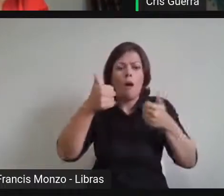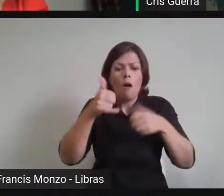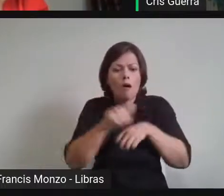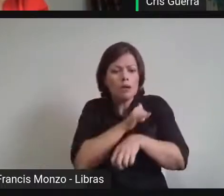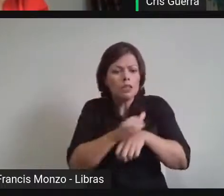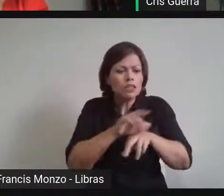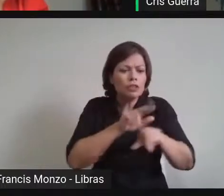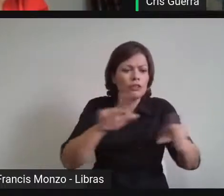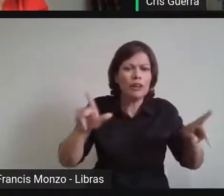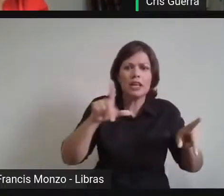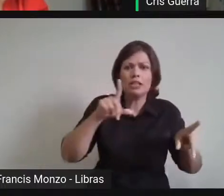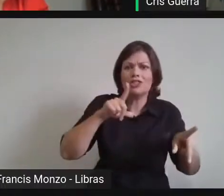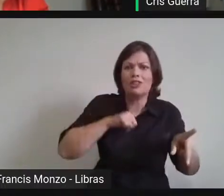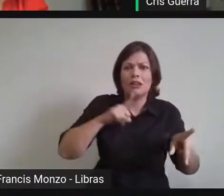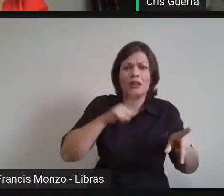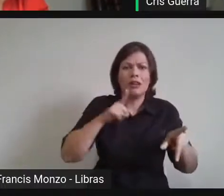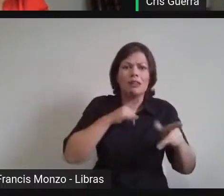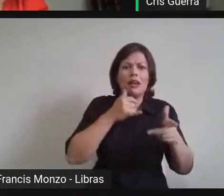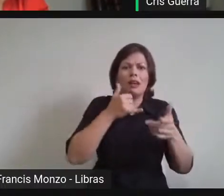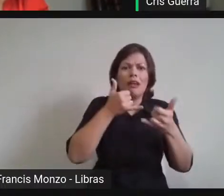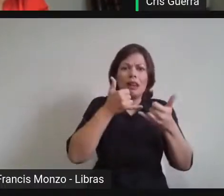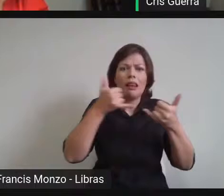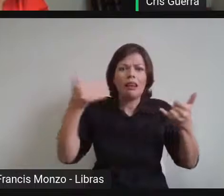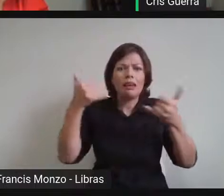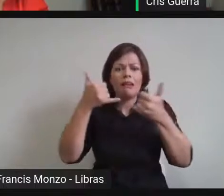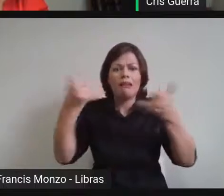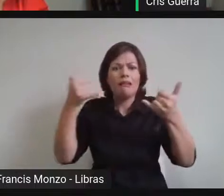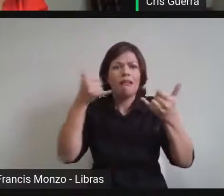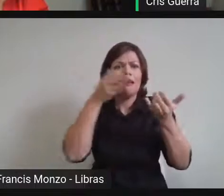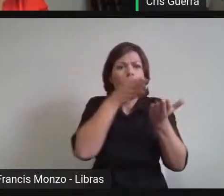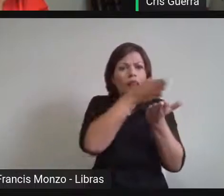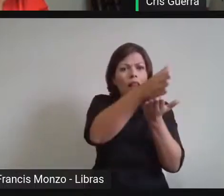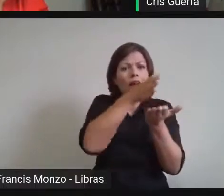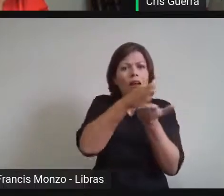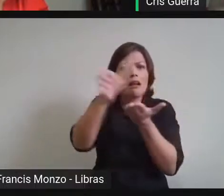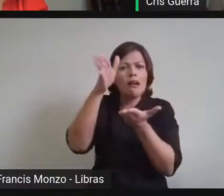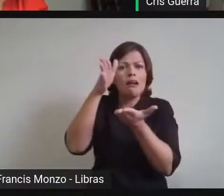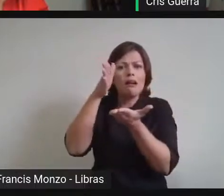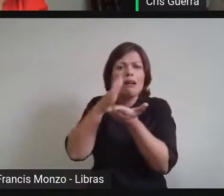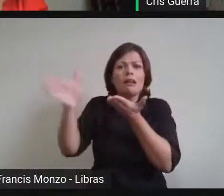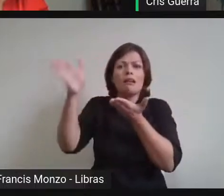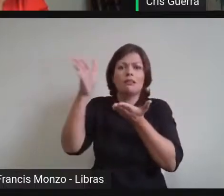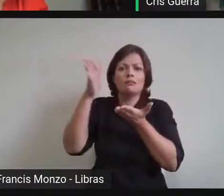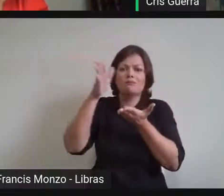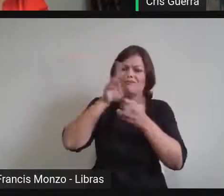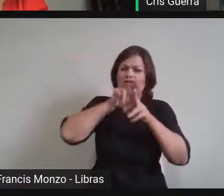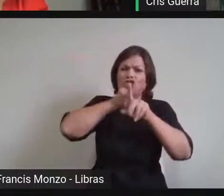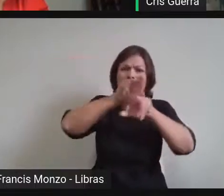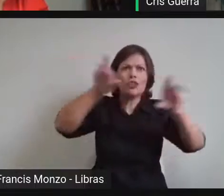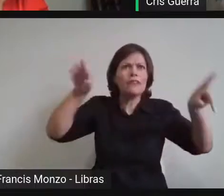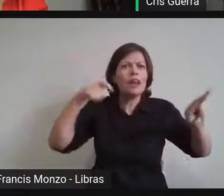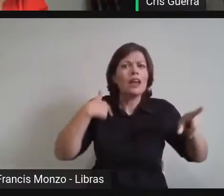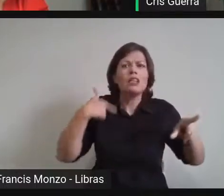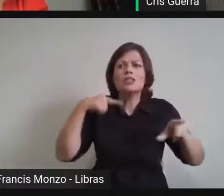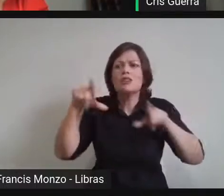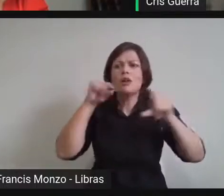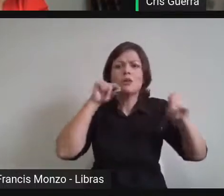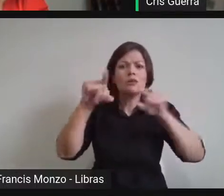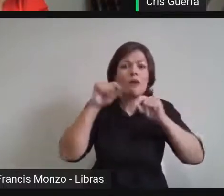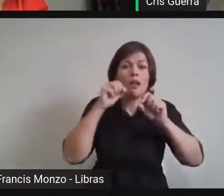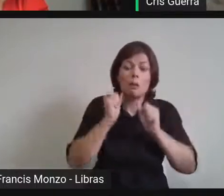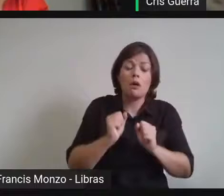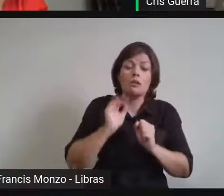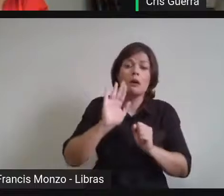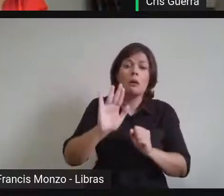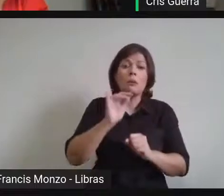pode seguir, linhas de educação e tudo mais, mas é uma combinação. E o que acontece? Eu tive o exemplo da minha mãe e